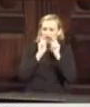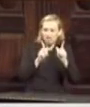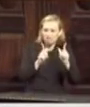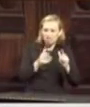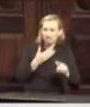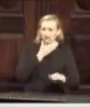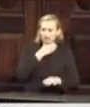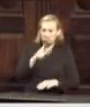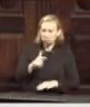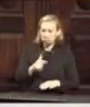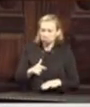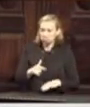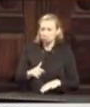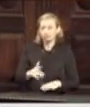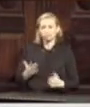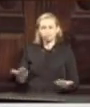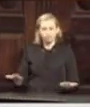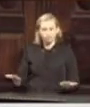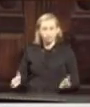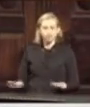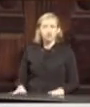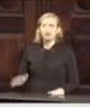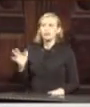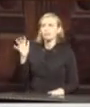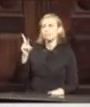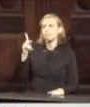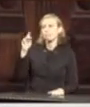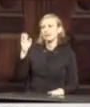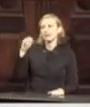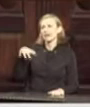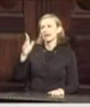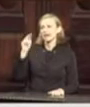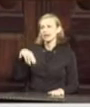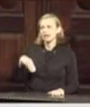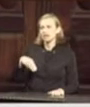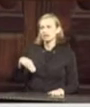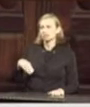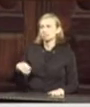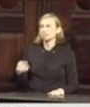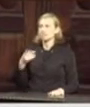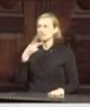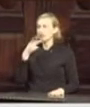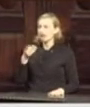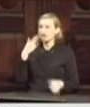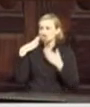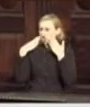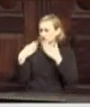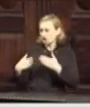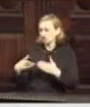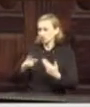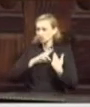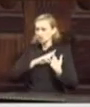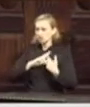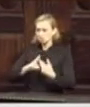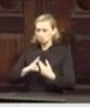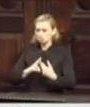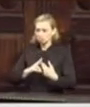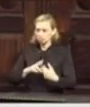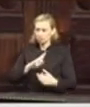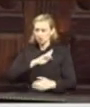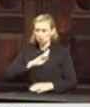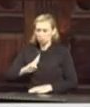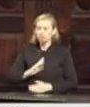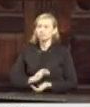Ora bolas, se a PEC não quer dizer diretamente respeito ao orçamento da